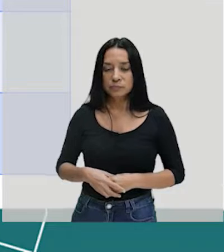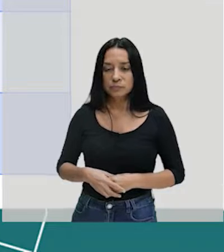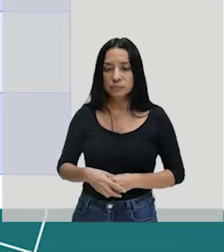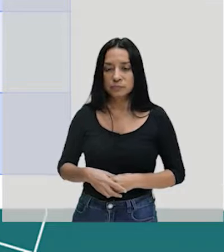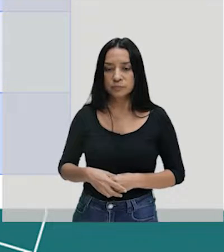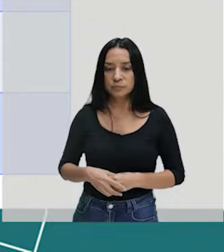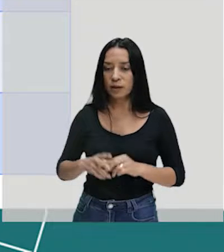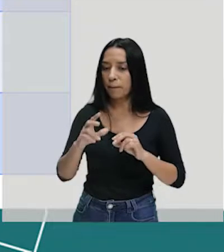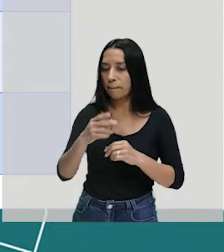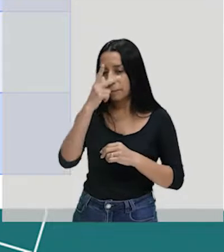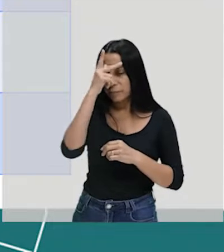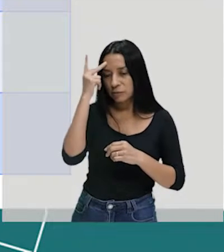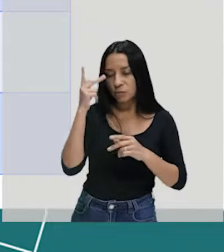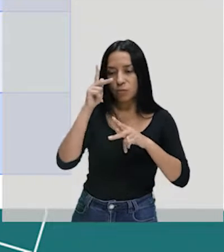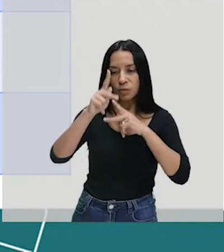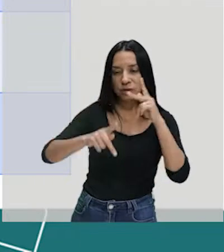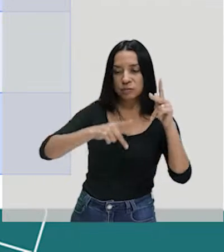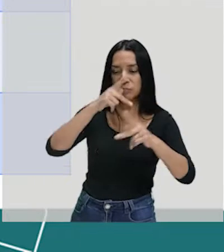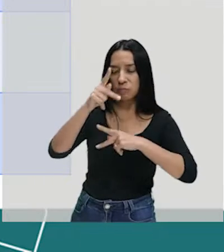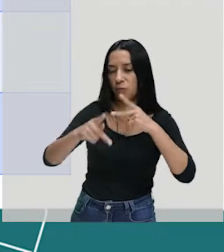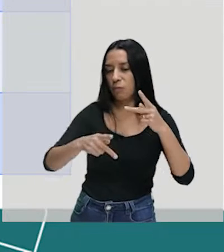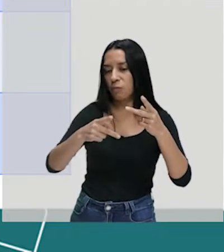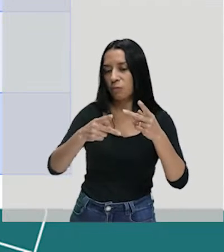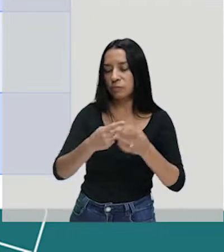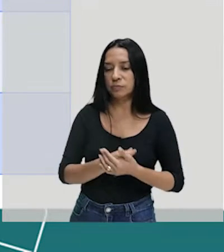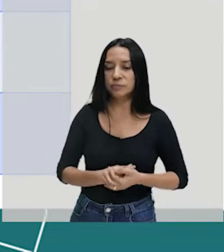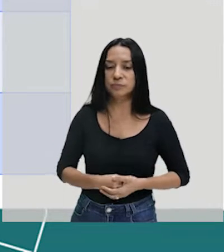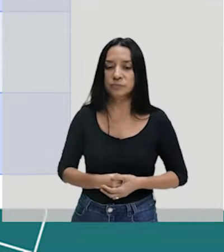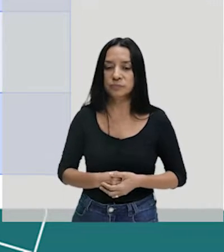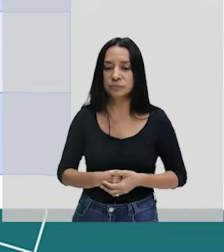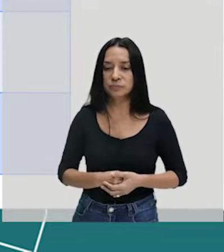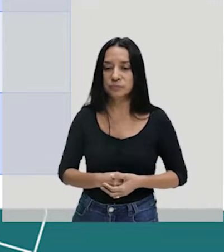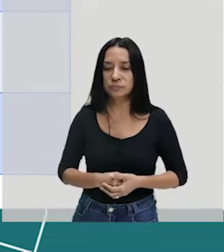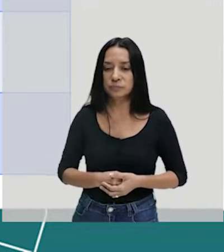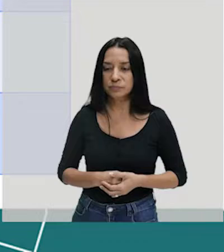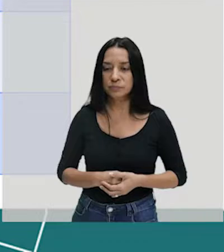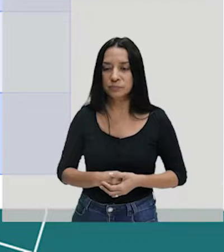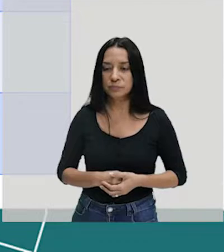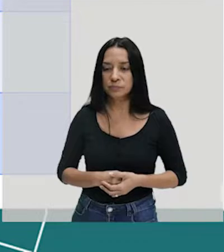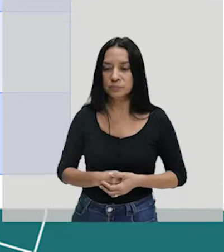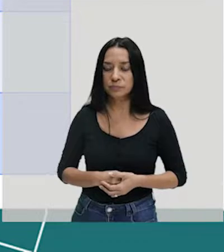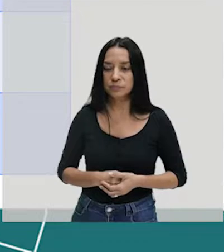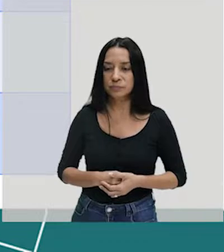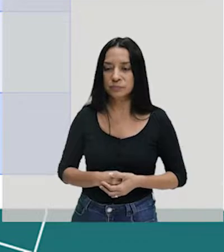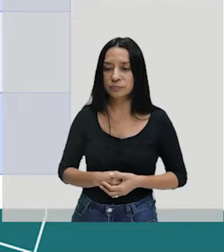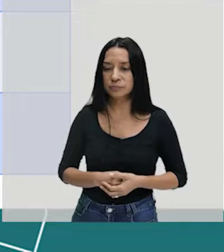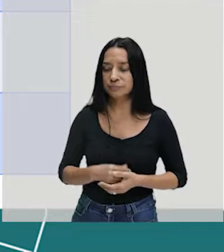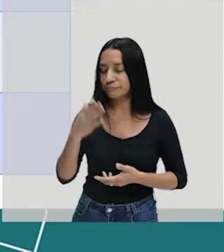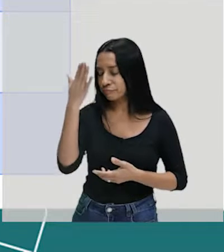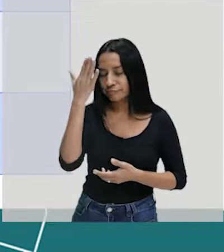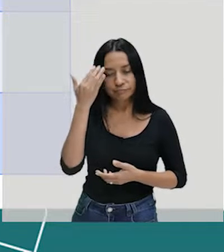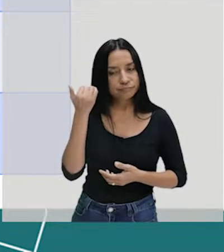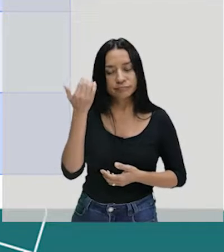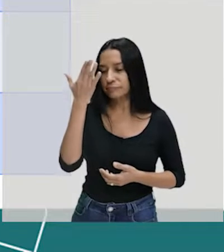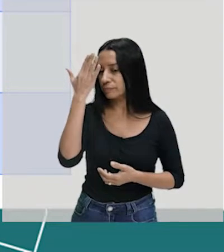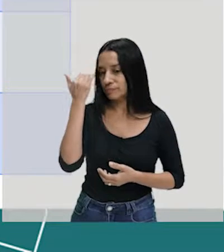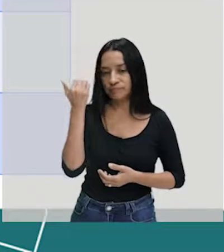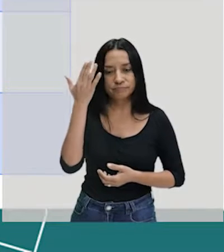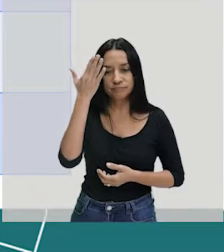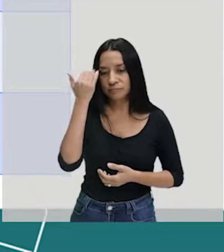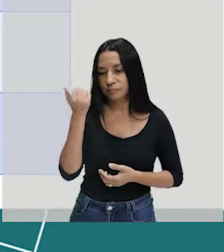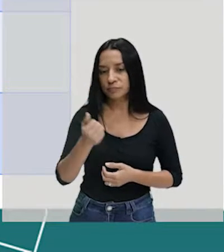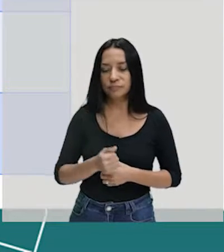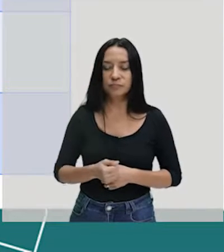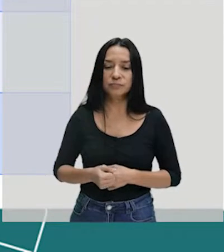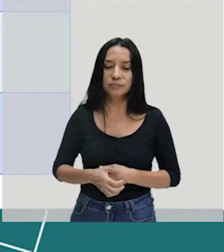pessoas o povo pessoal e de Kawaii quem é idom eu não